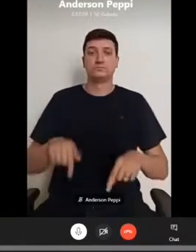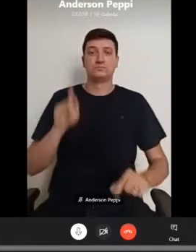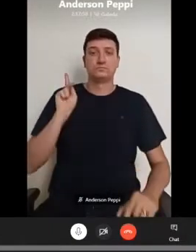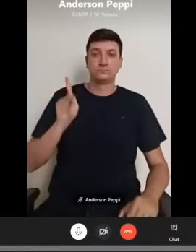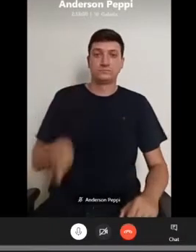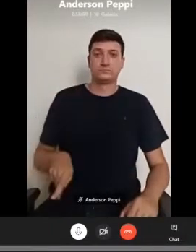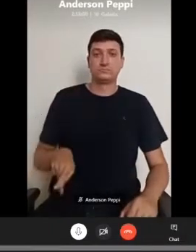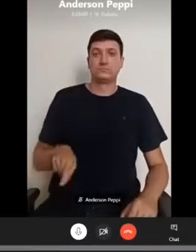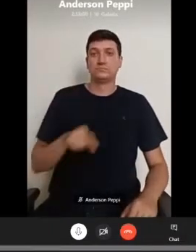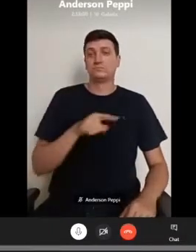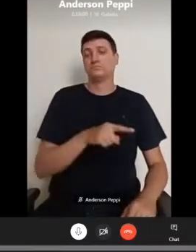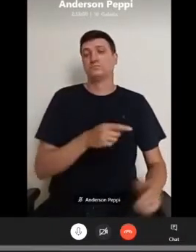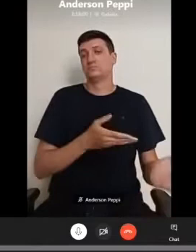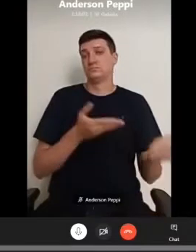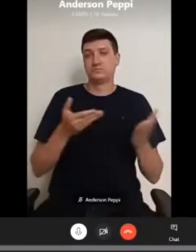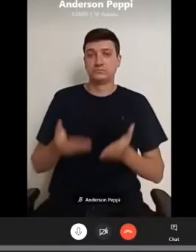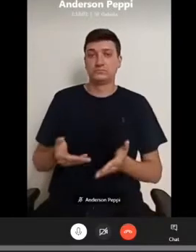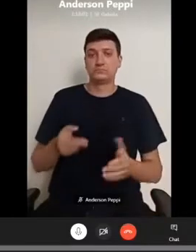vereador